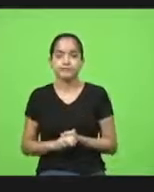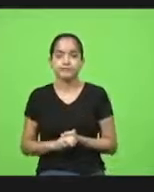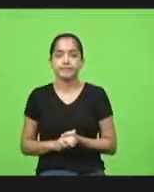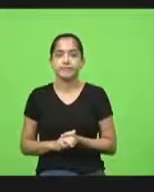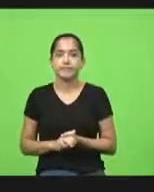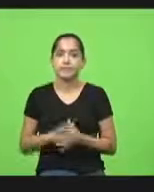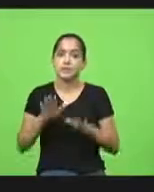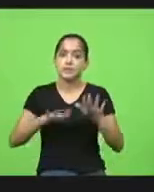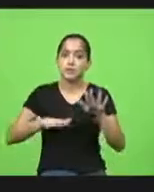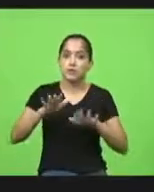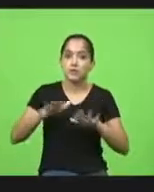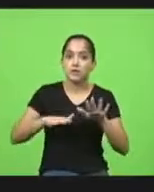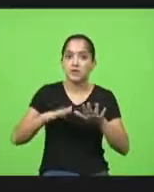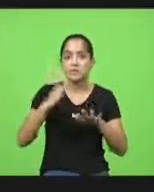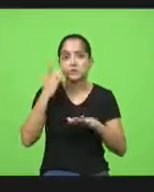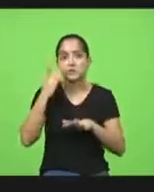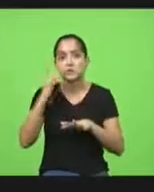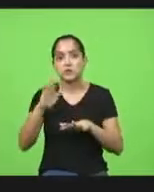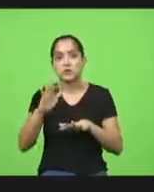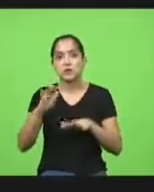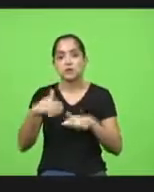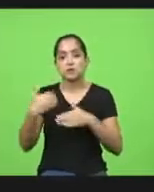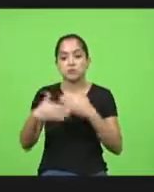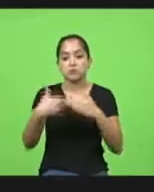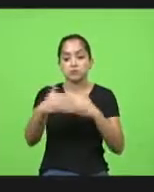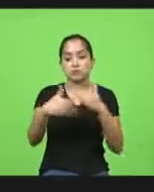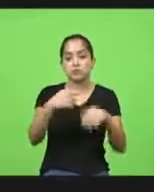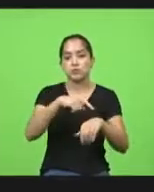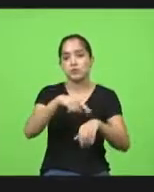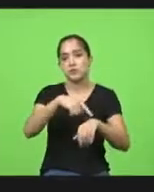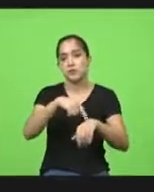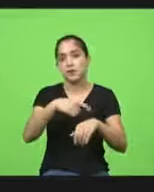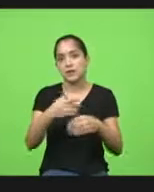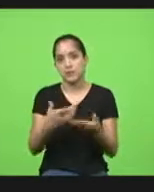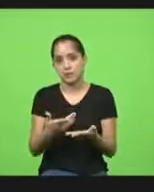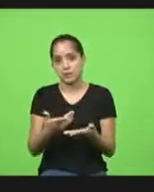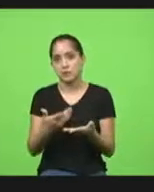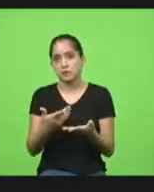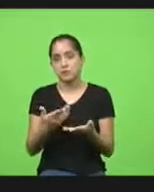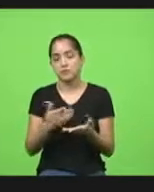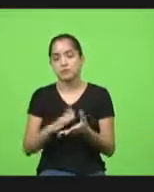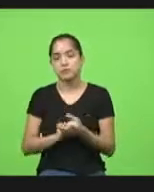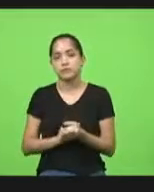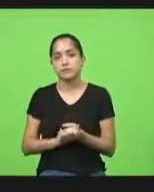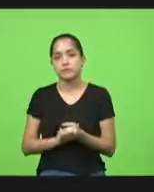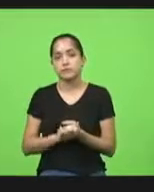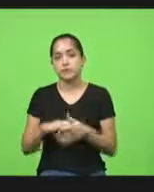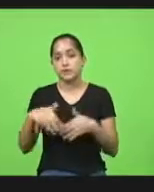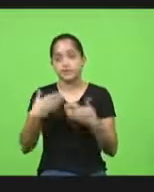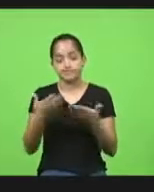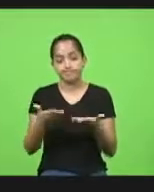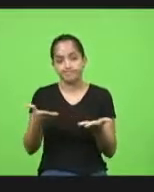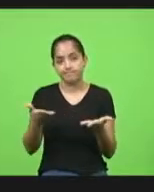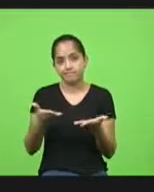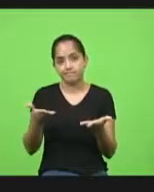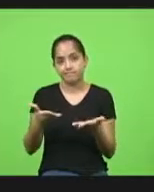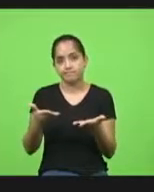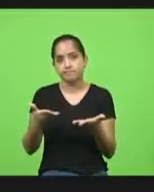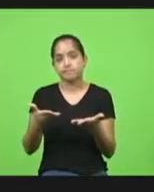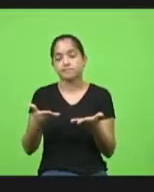Talvez desconheçam o fato de que o tempo passa, e o tempo normalmente passou, né, e chegou nesse ponto, né,